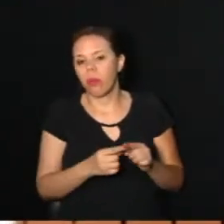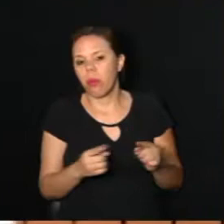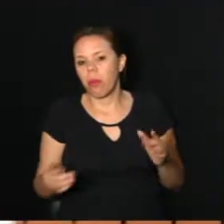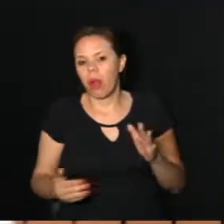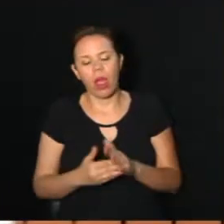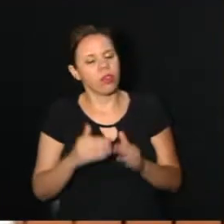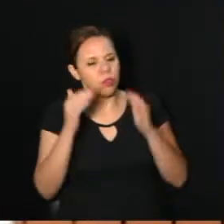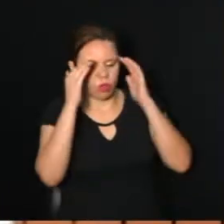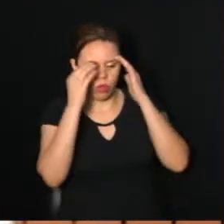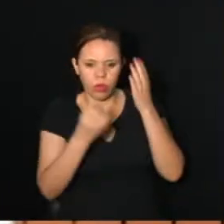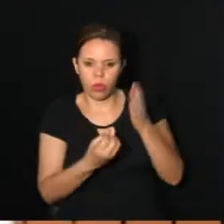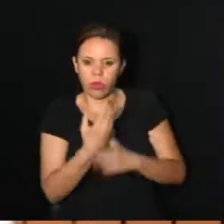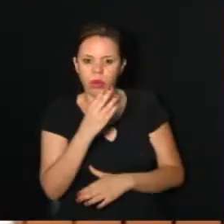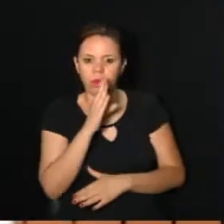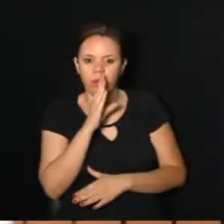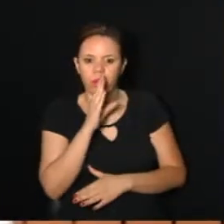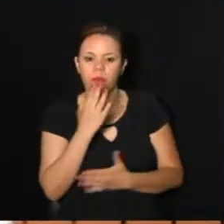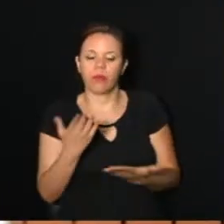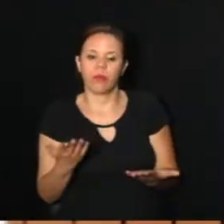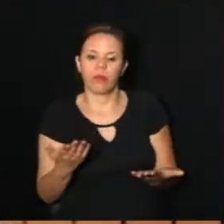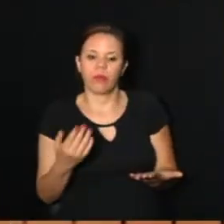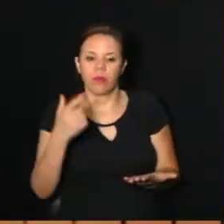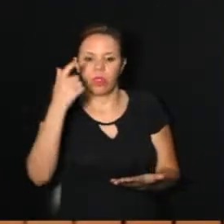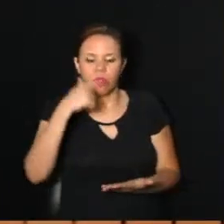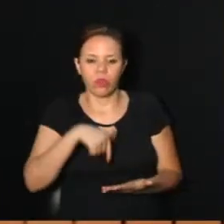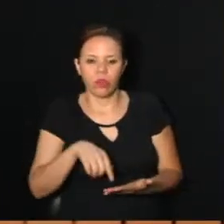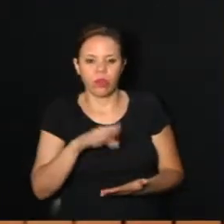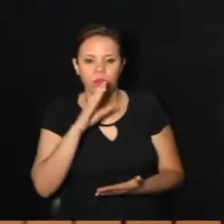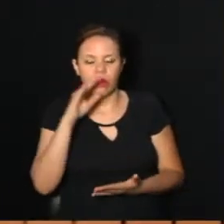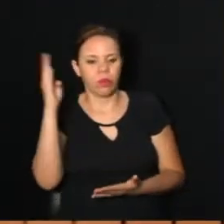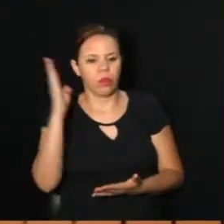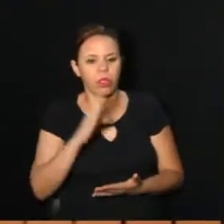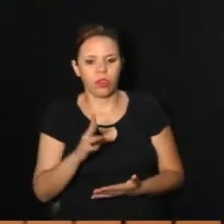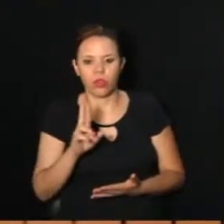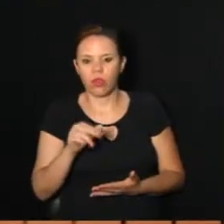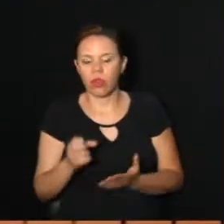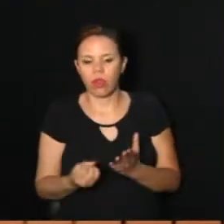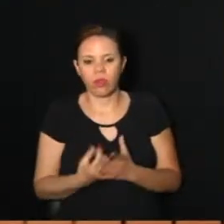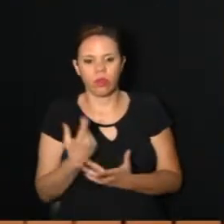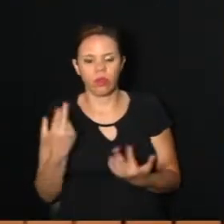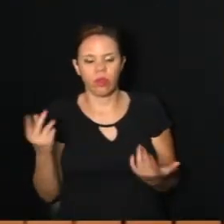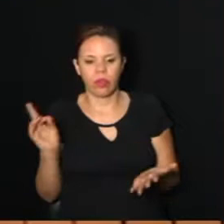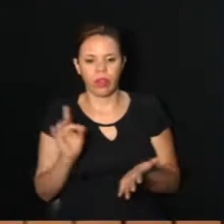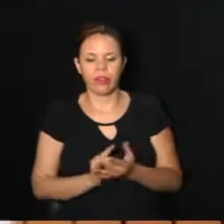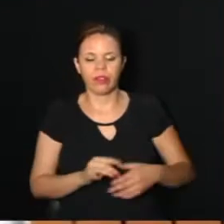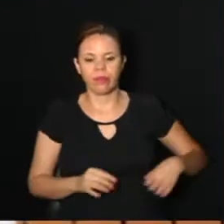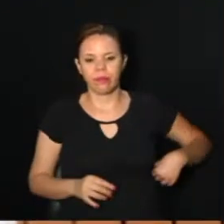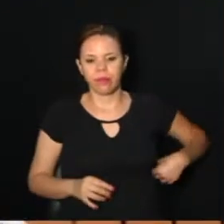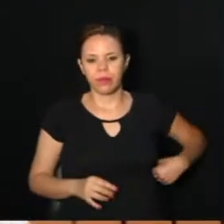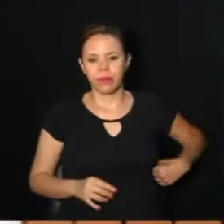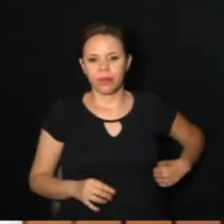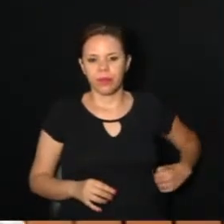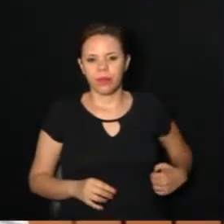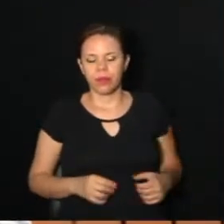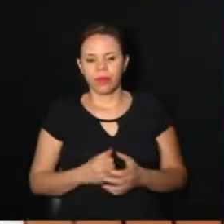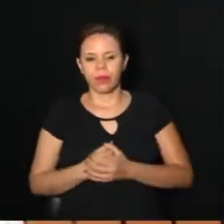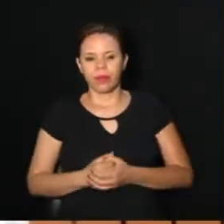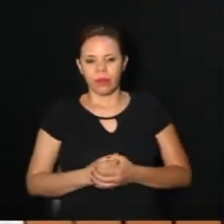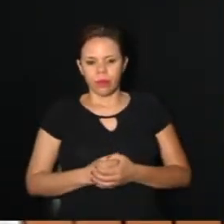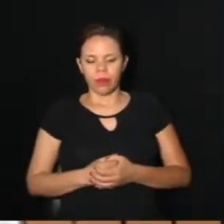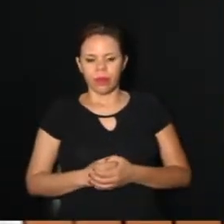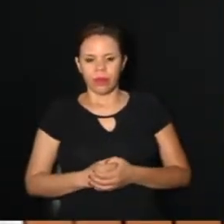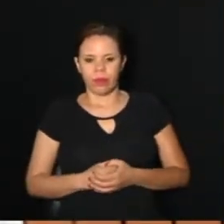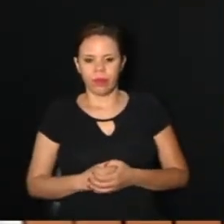cumpriu. O silêncio da autoridade, isso acho que no Brasil nunca se efetivou, doutor Laerte. O silêncio